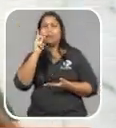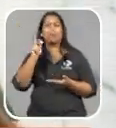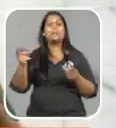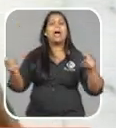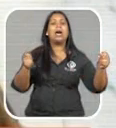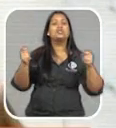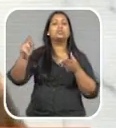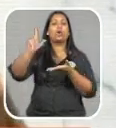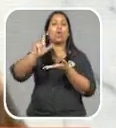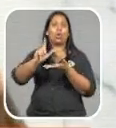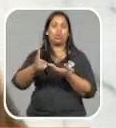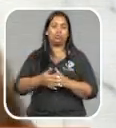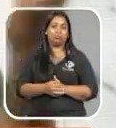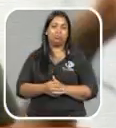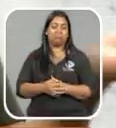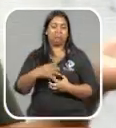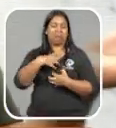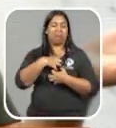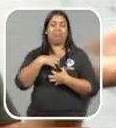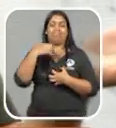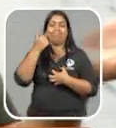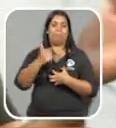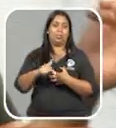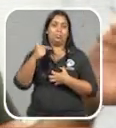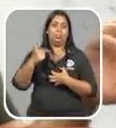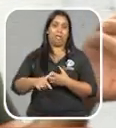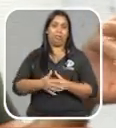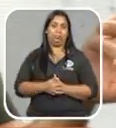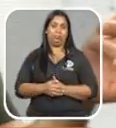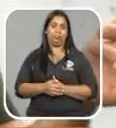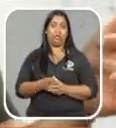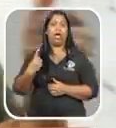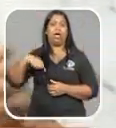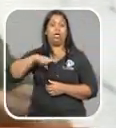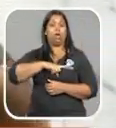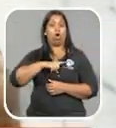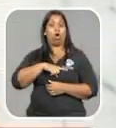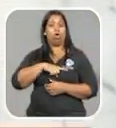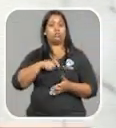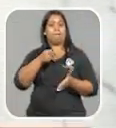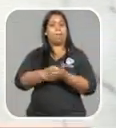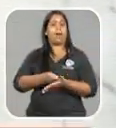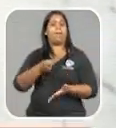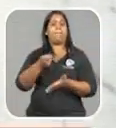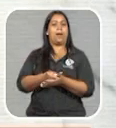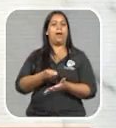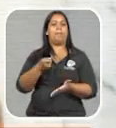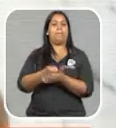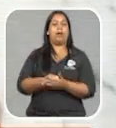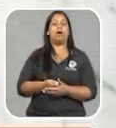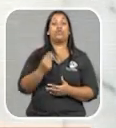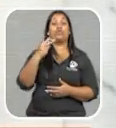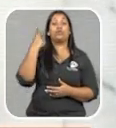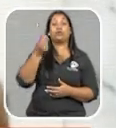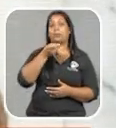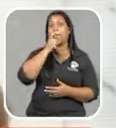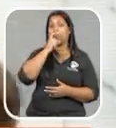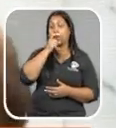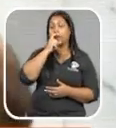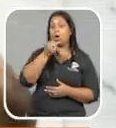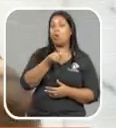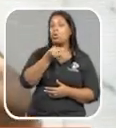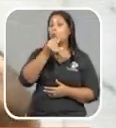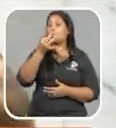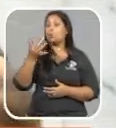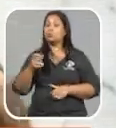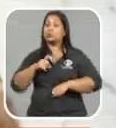Depois da nossa grita, isso o vereador Pedro Roberto foi importante, em alguns momentos só teve audiência pública, teve uma